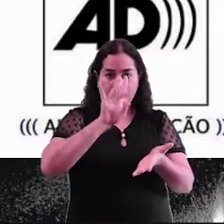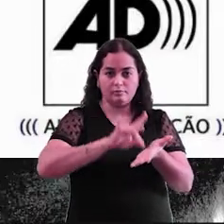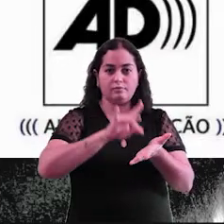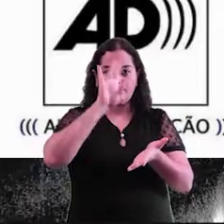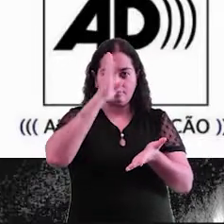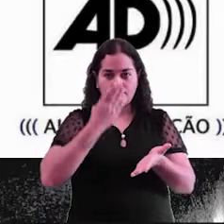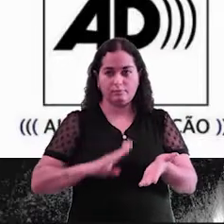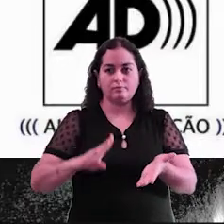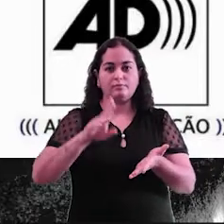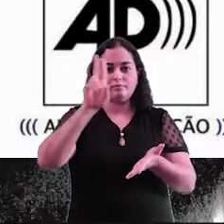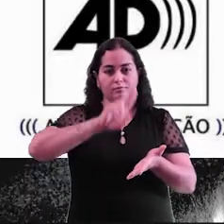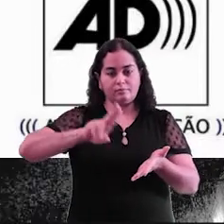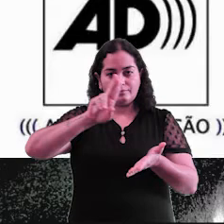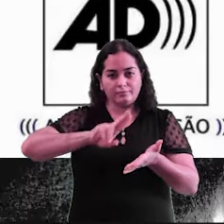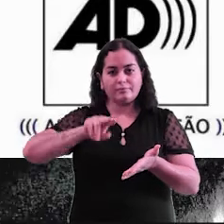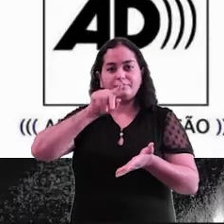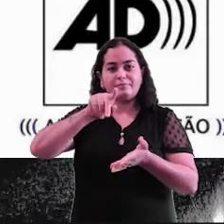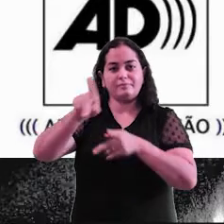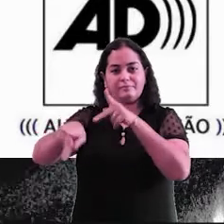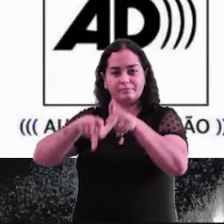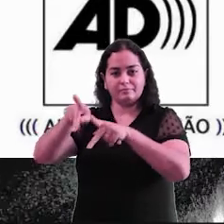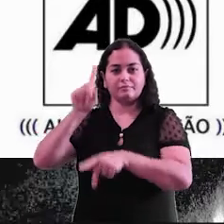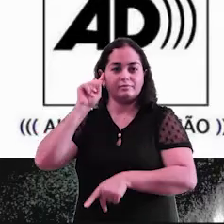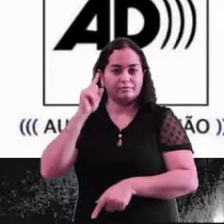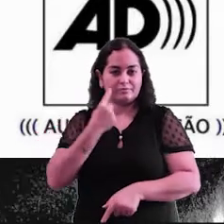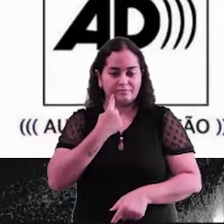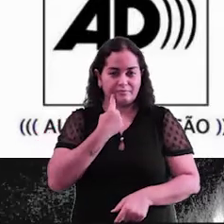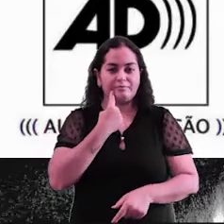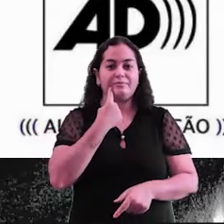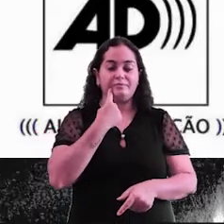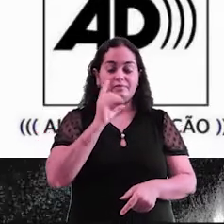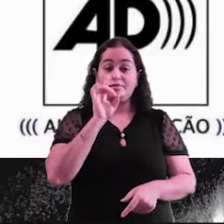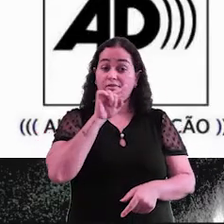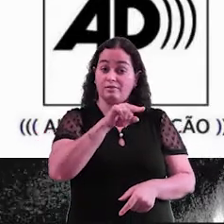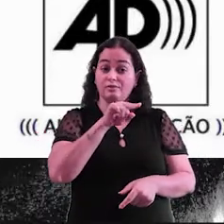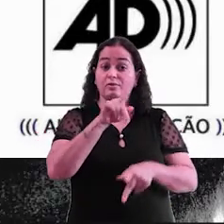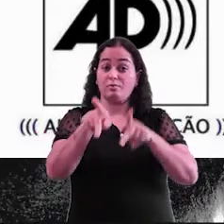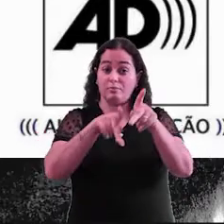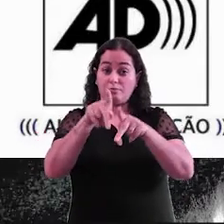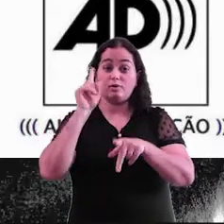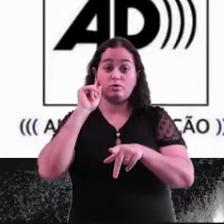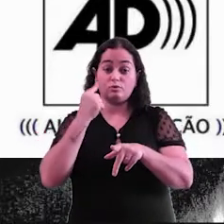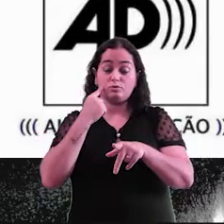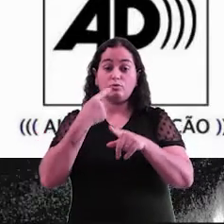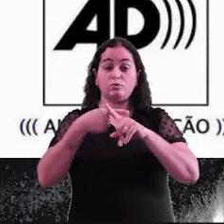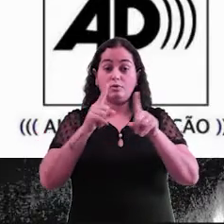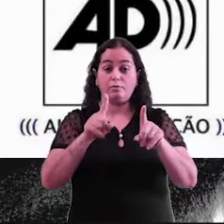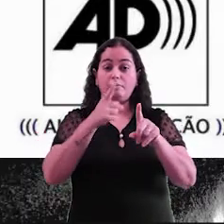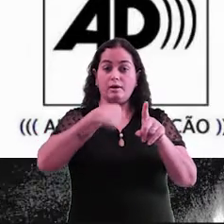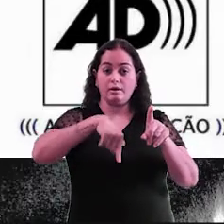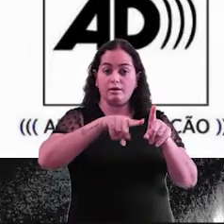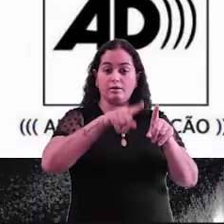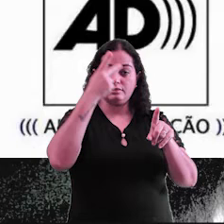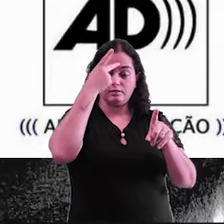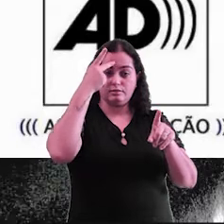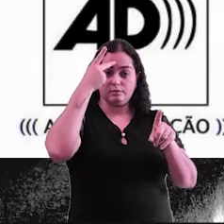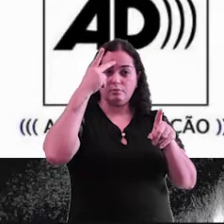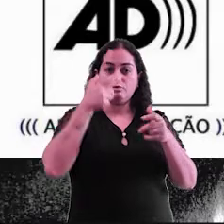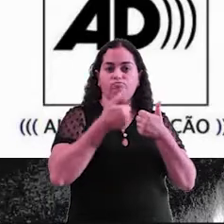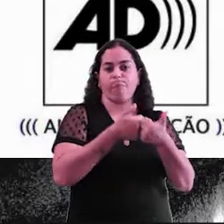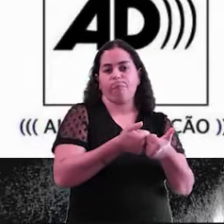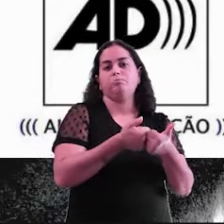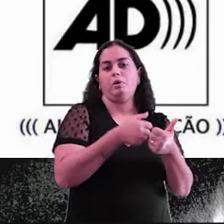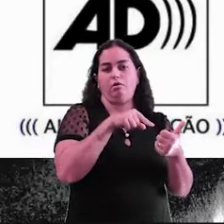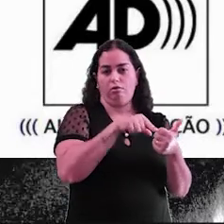população surda, mas as pessoas que estão próximas à língua, são fluentes, estudantes, enfim, de alguma forma, né?